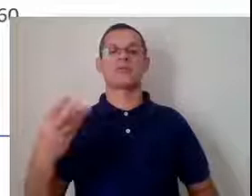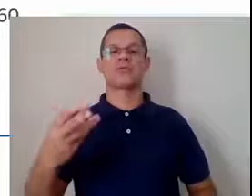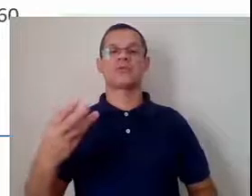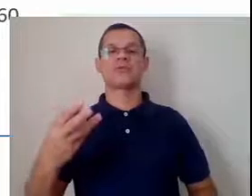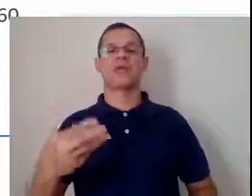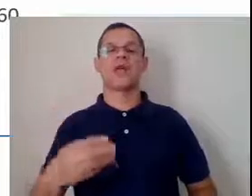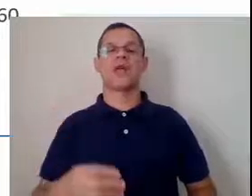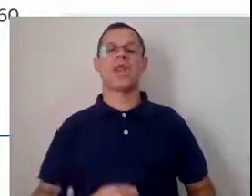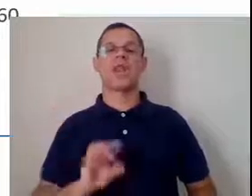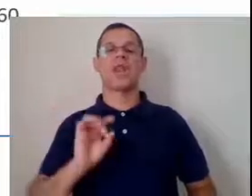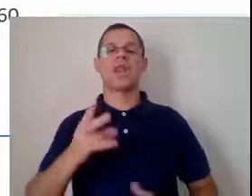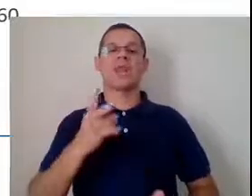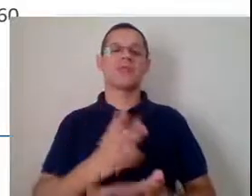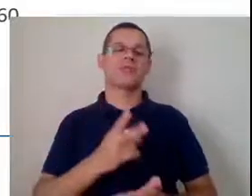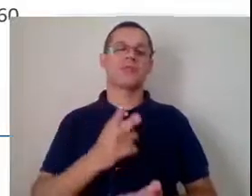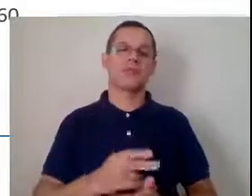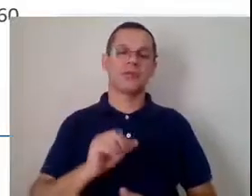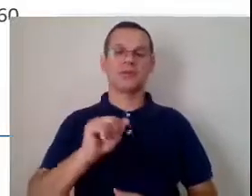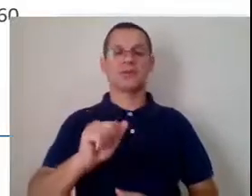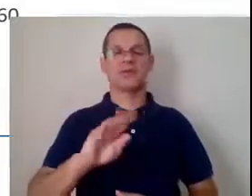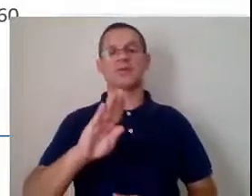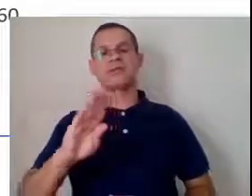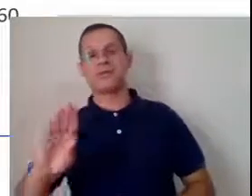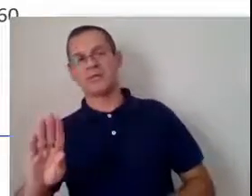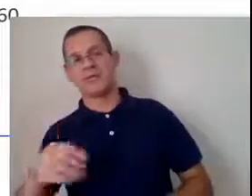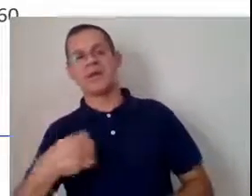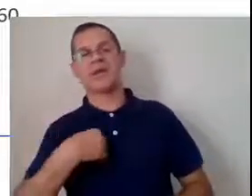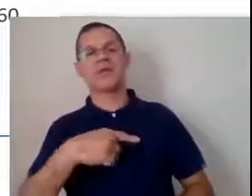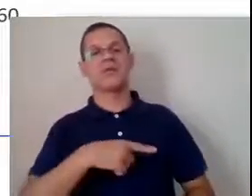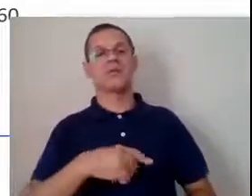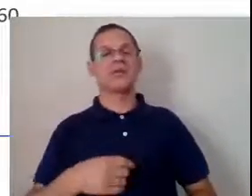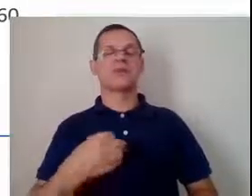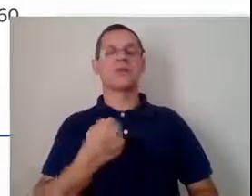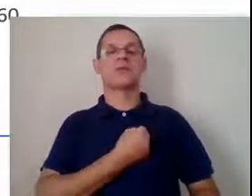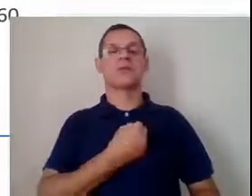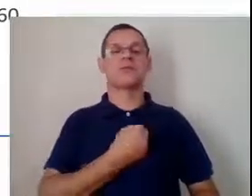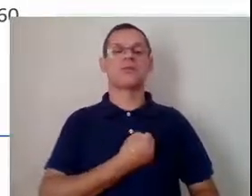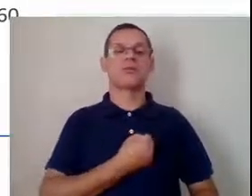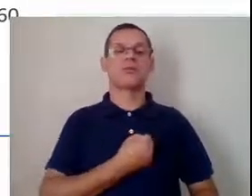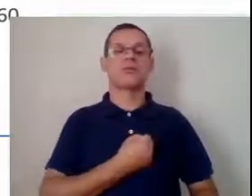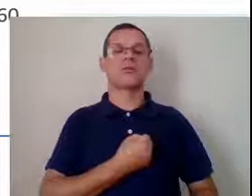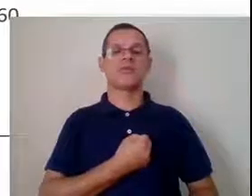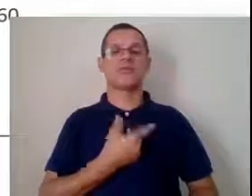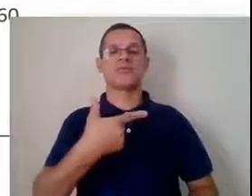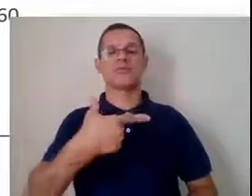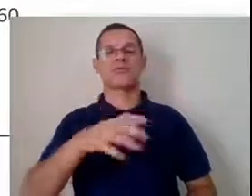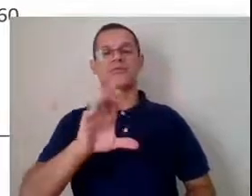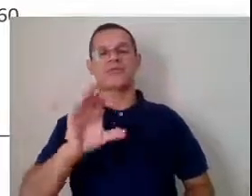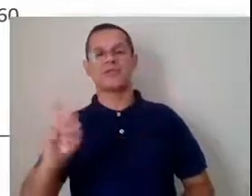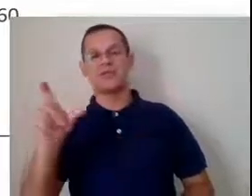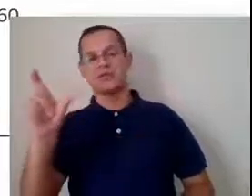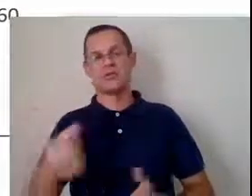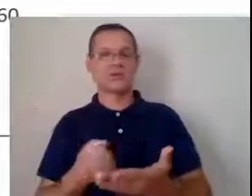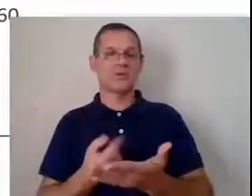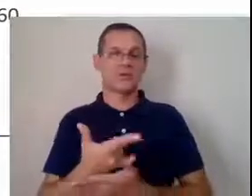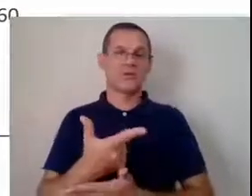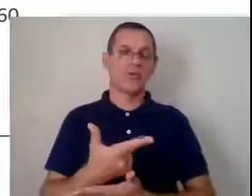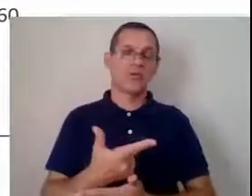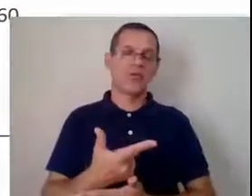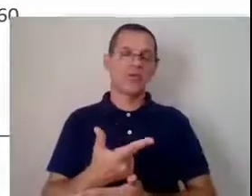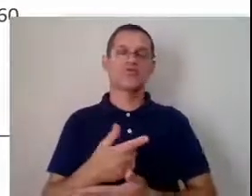Então, apenas A e B, eu tenho que número? Eu tenho 20 que consomem